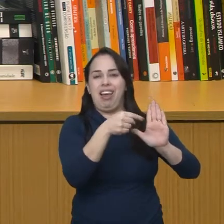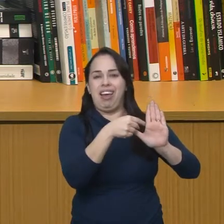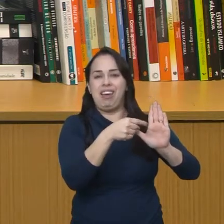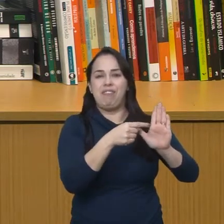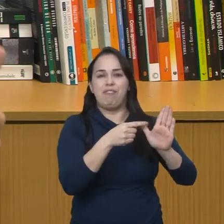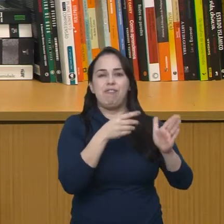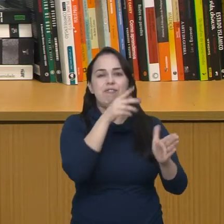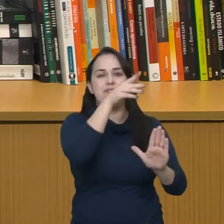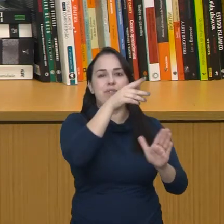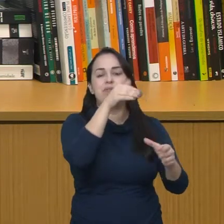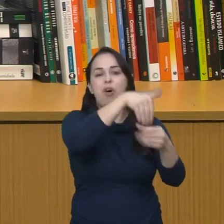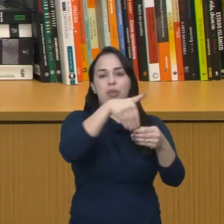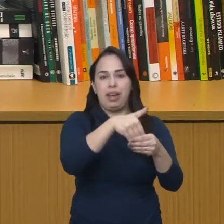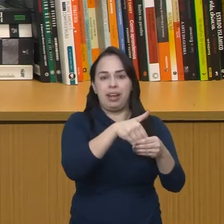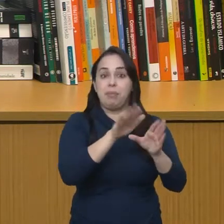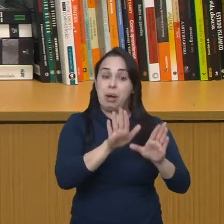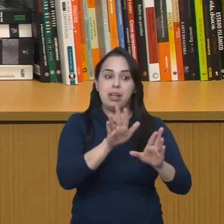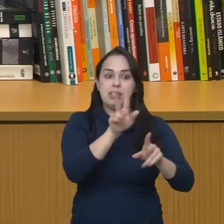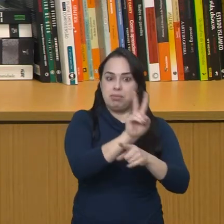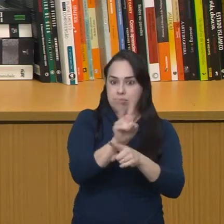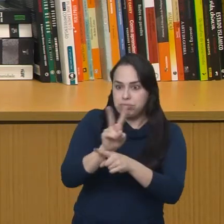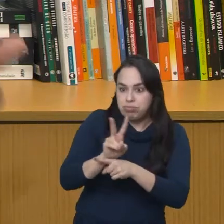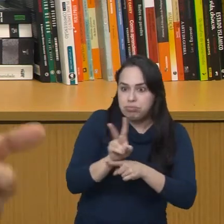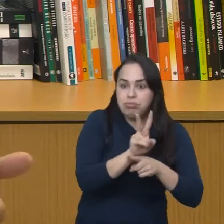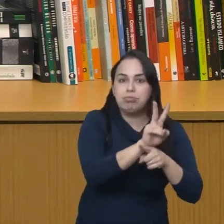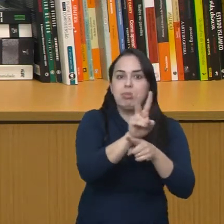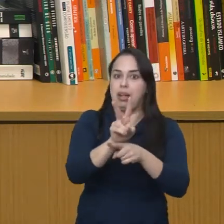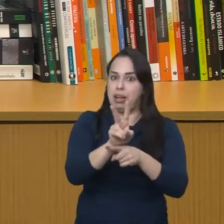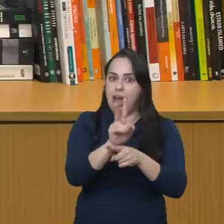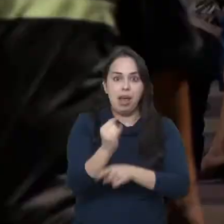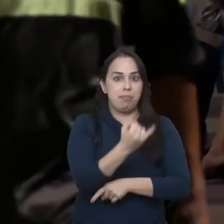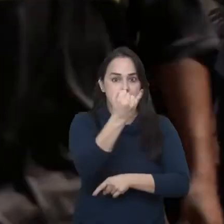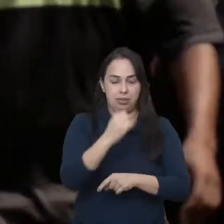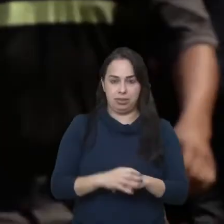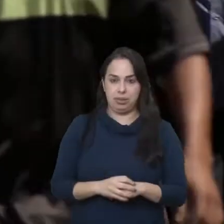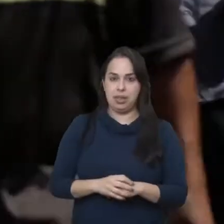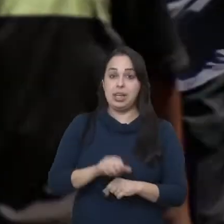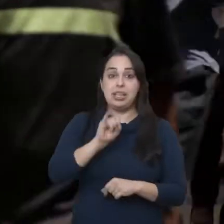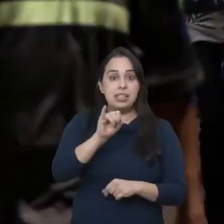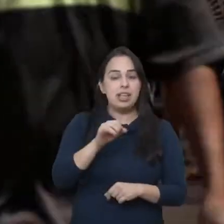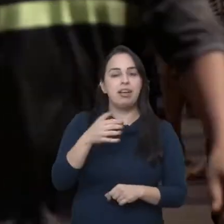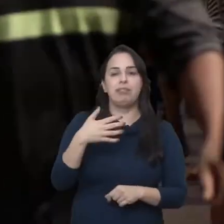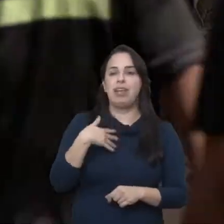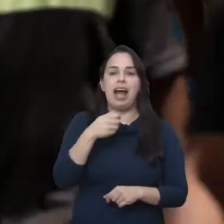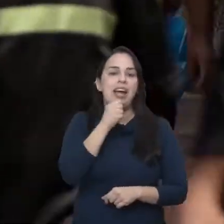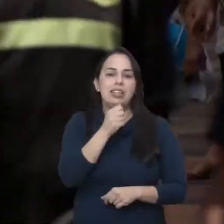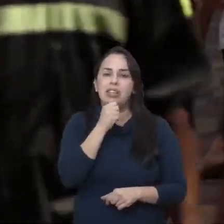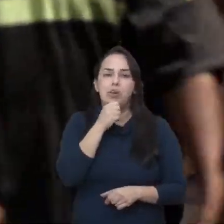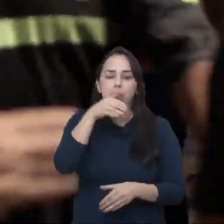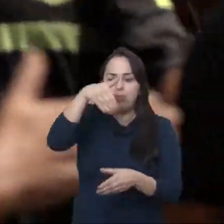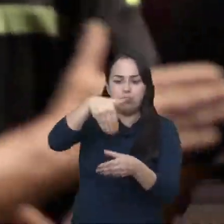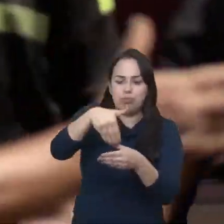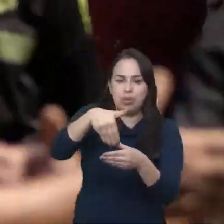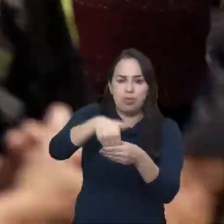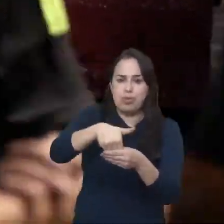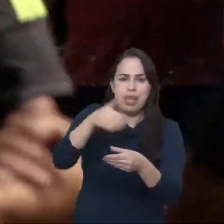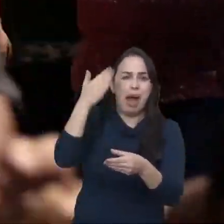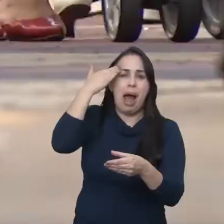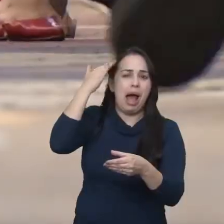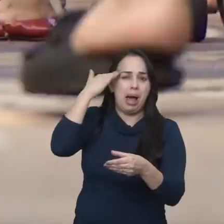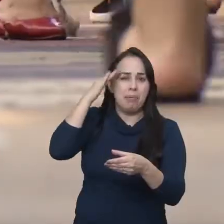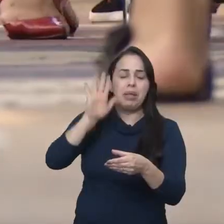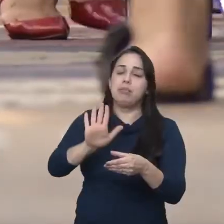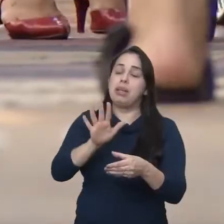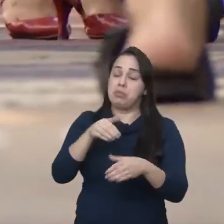leis, é um trabalho de fiscalização, né? Eles fazem parte de comissões. E quem ainda não está totalmente decidido sobre o seu